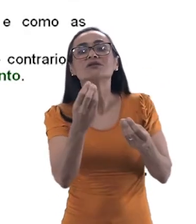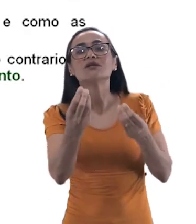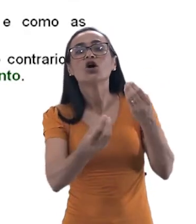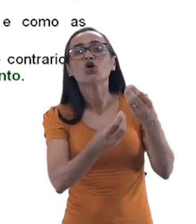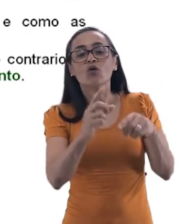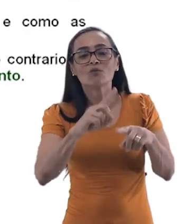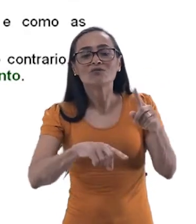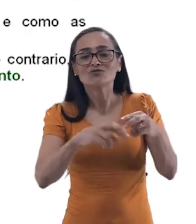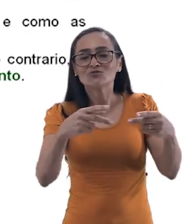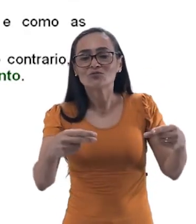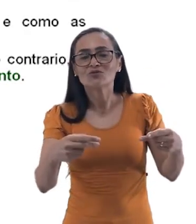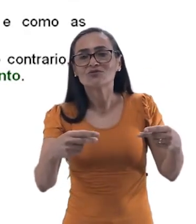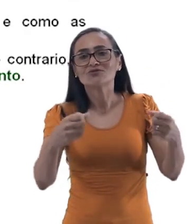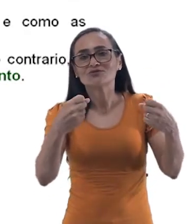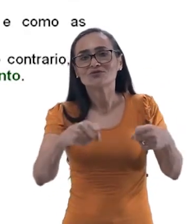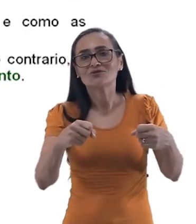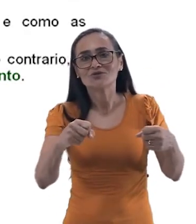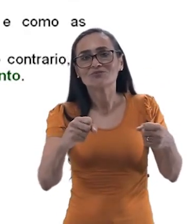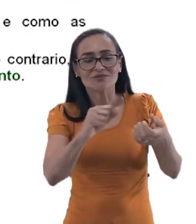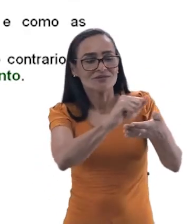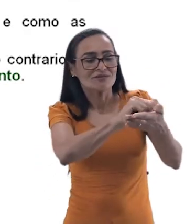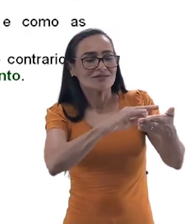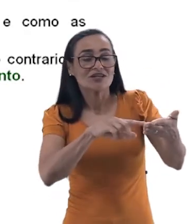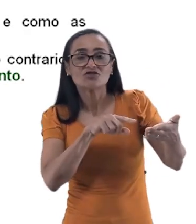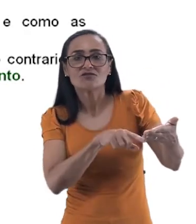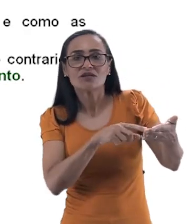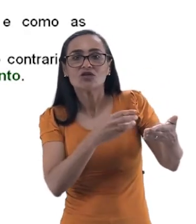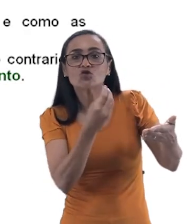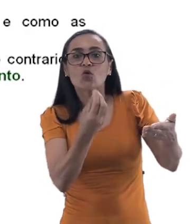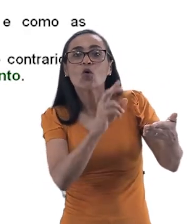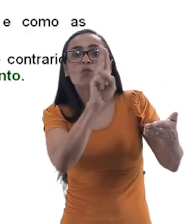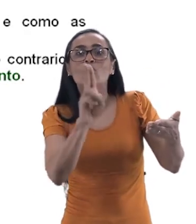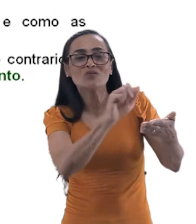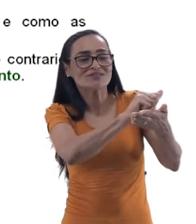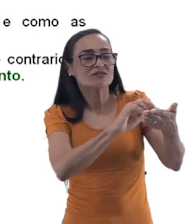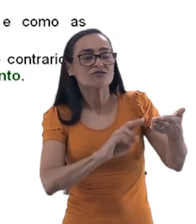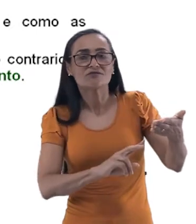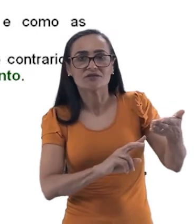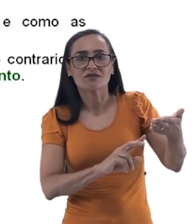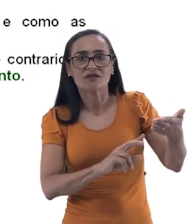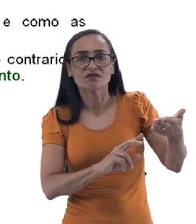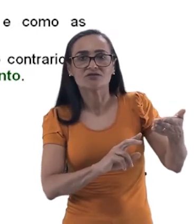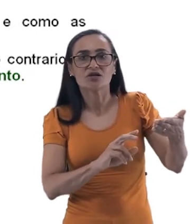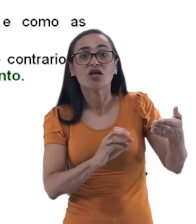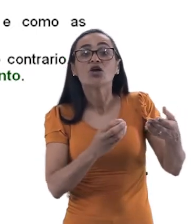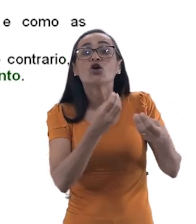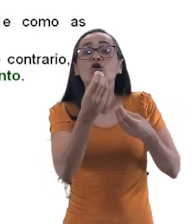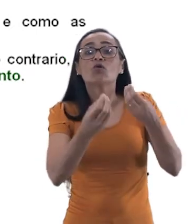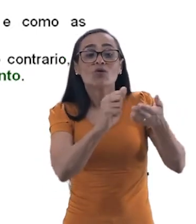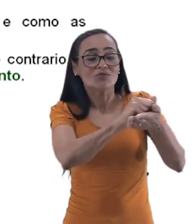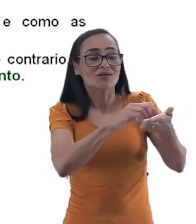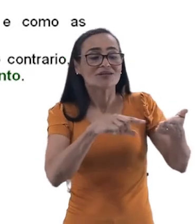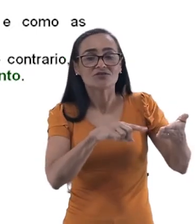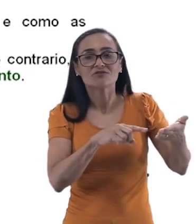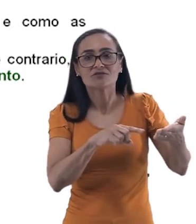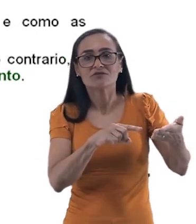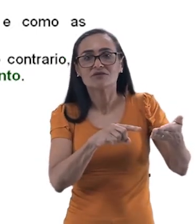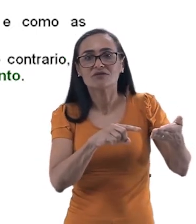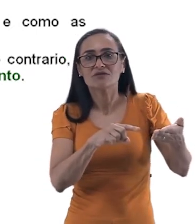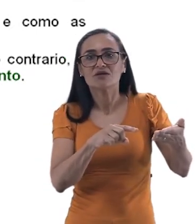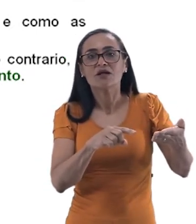identifica como que os produtos consomem as atividades, como eles utilizam as atividades e como as